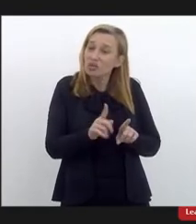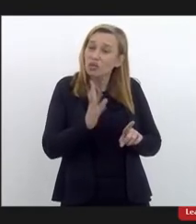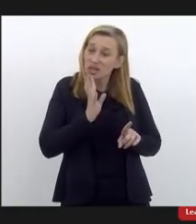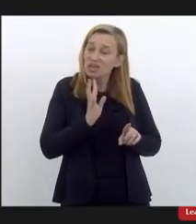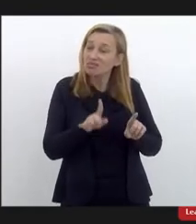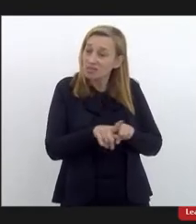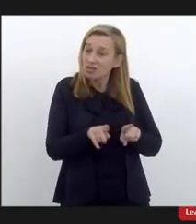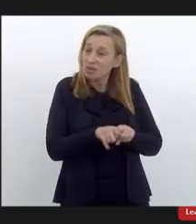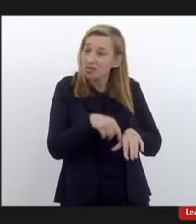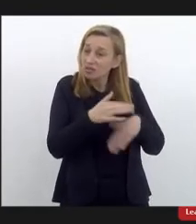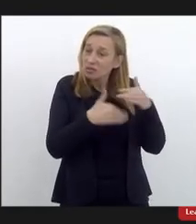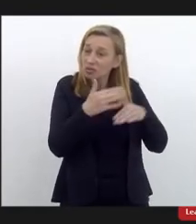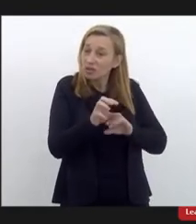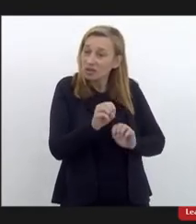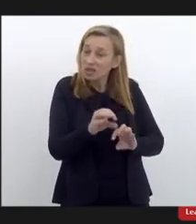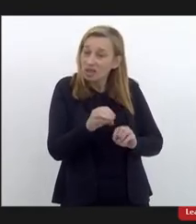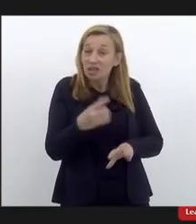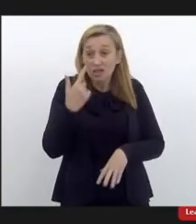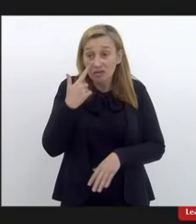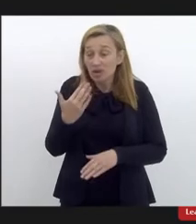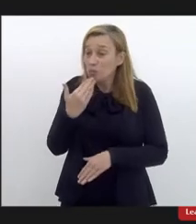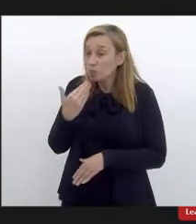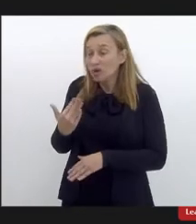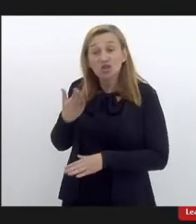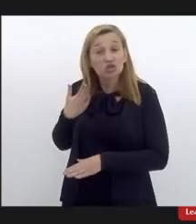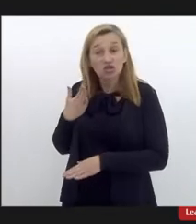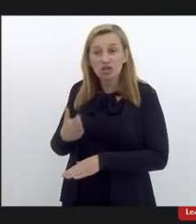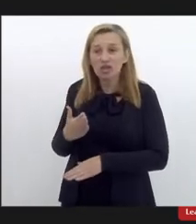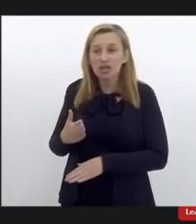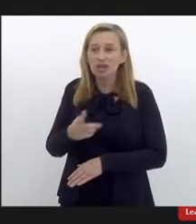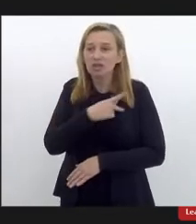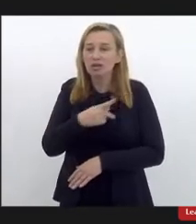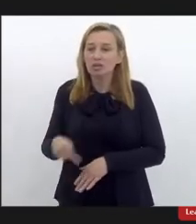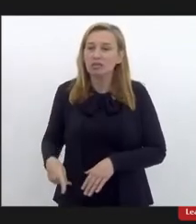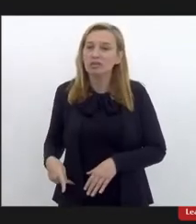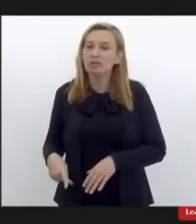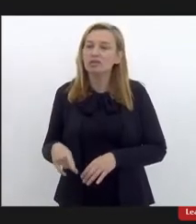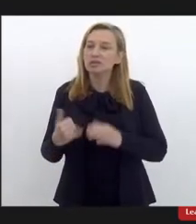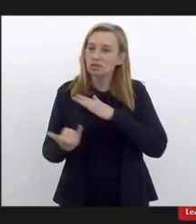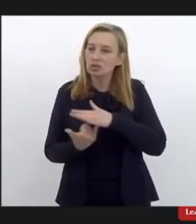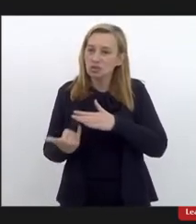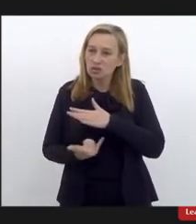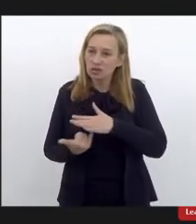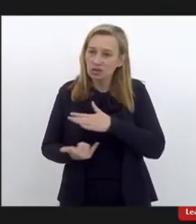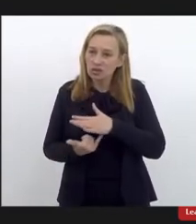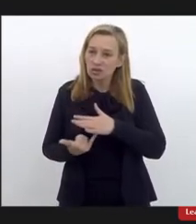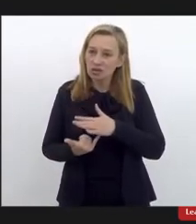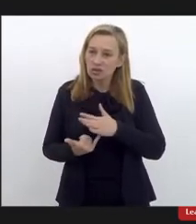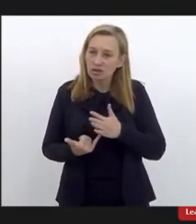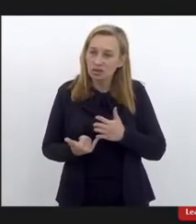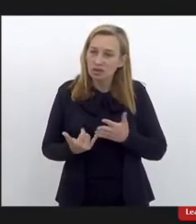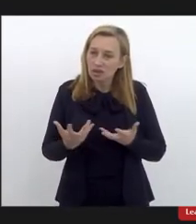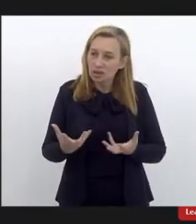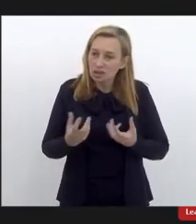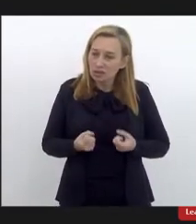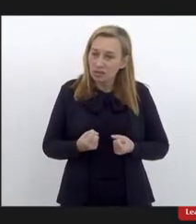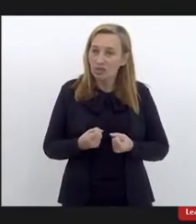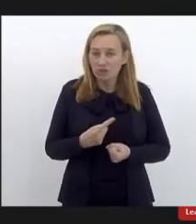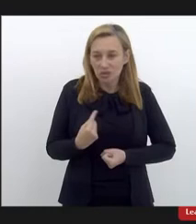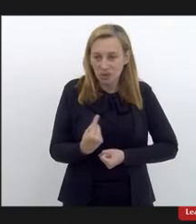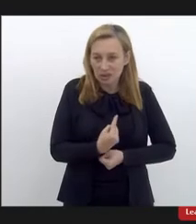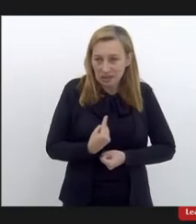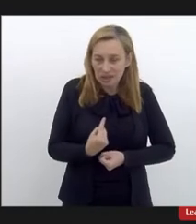Então, a gente, nesse momento, faz um apelo direto ao presidente da instituição, de maneira tão acolhedora, nos recebeu,